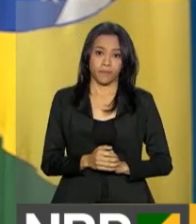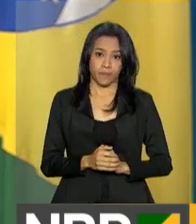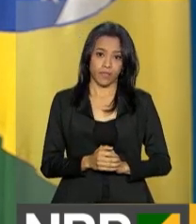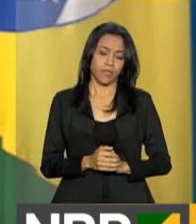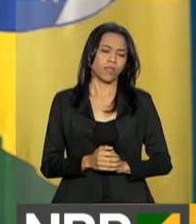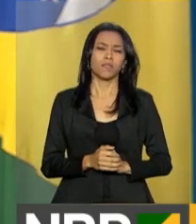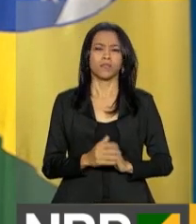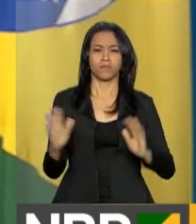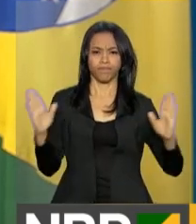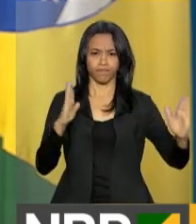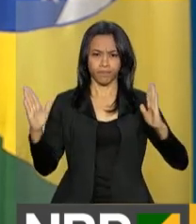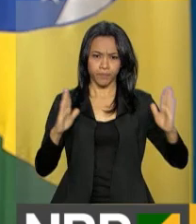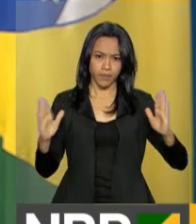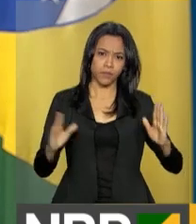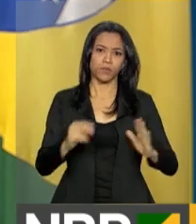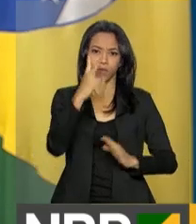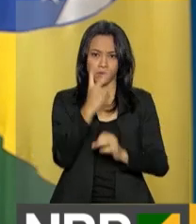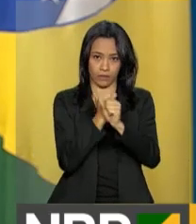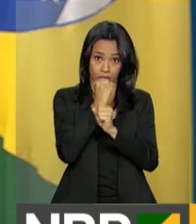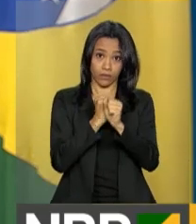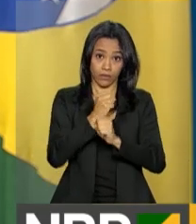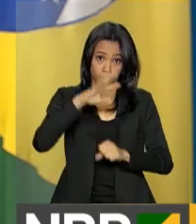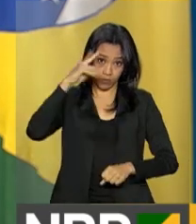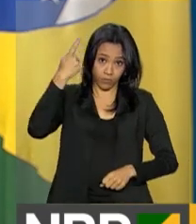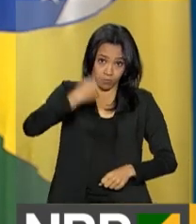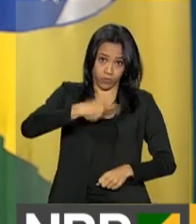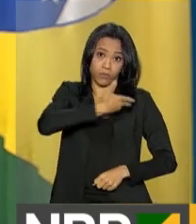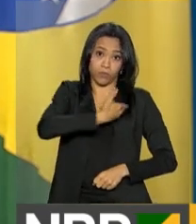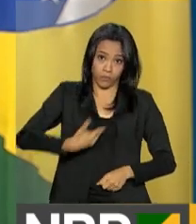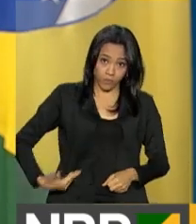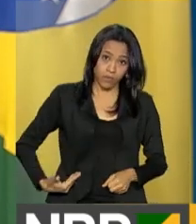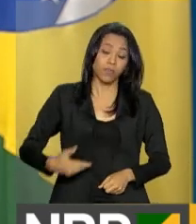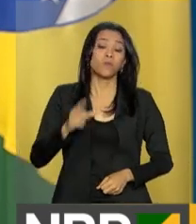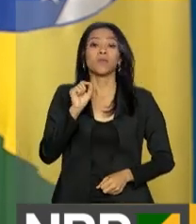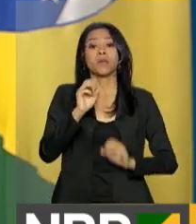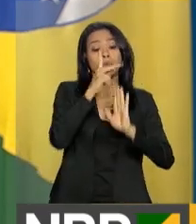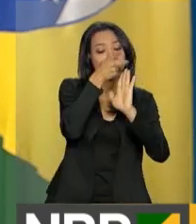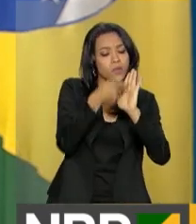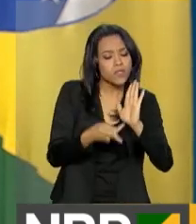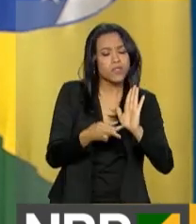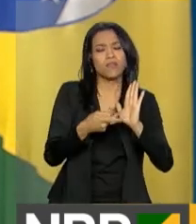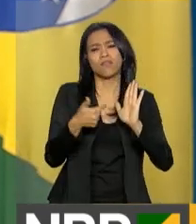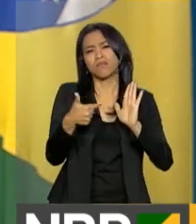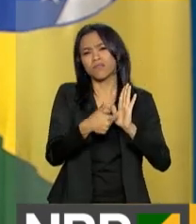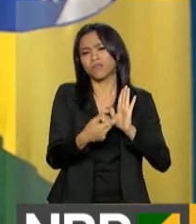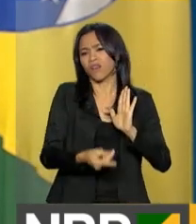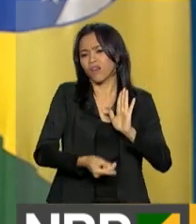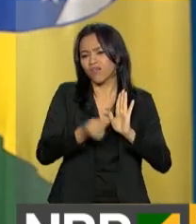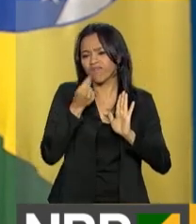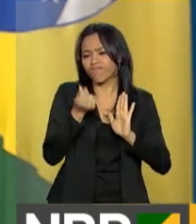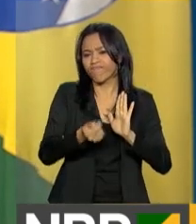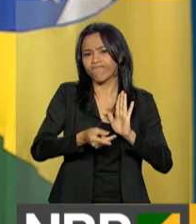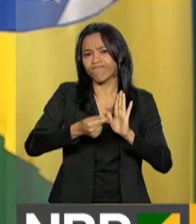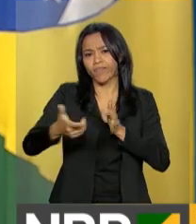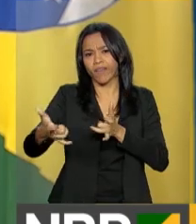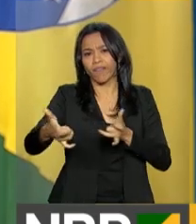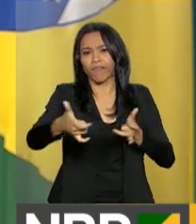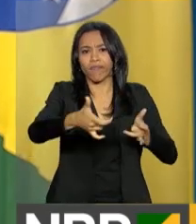nestes dois anos de governo projetos estavam paralisados